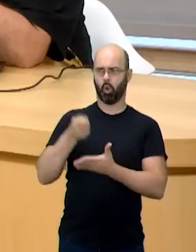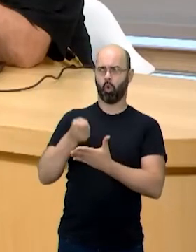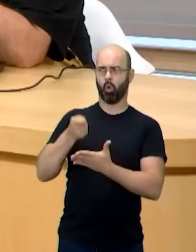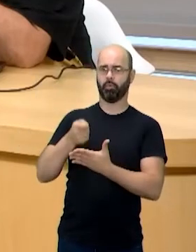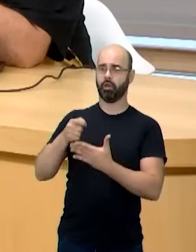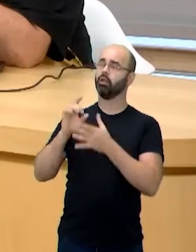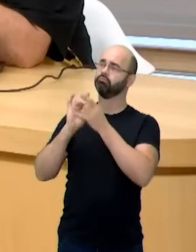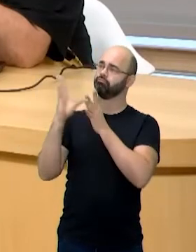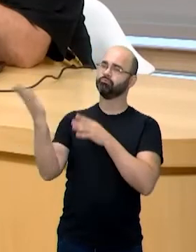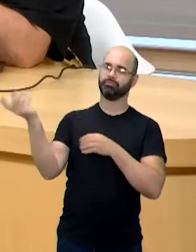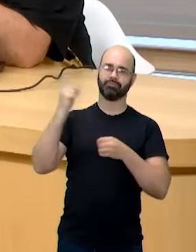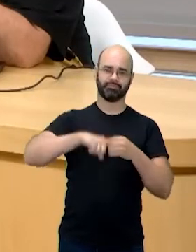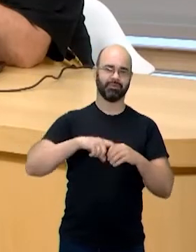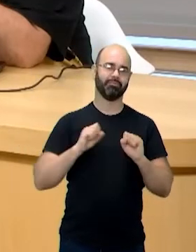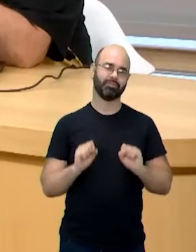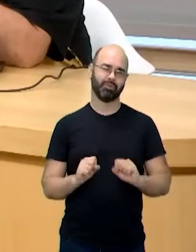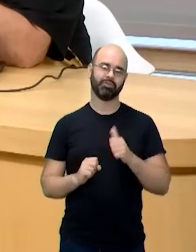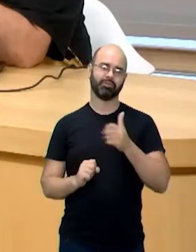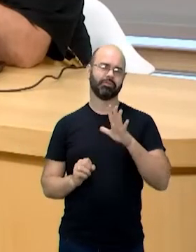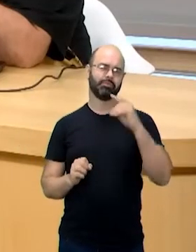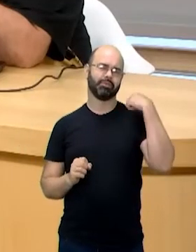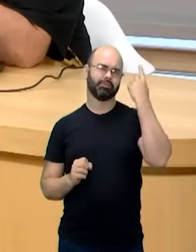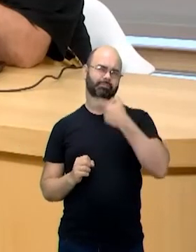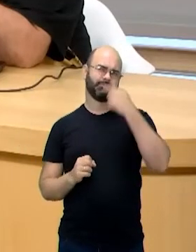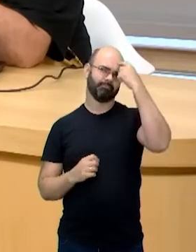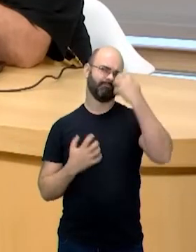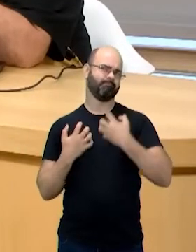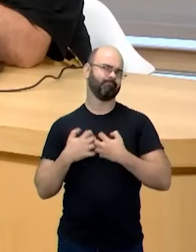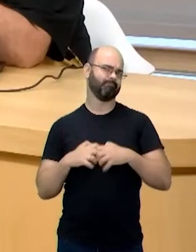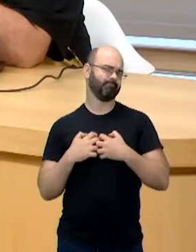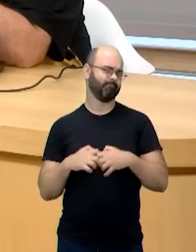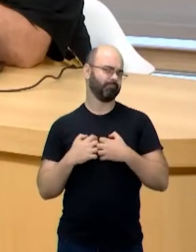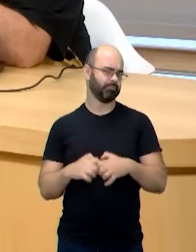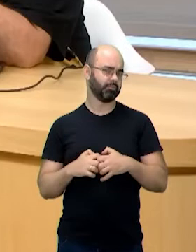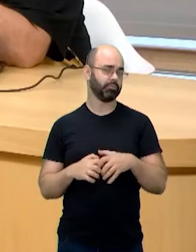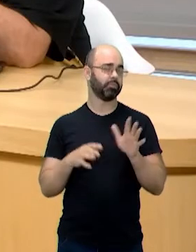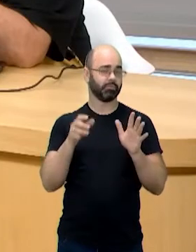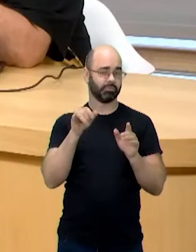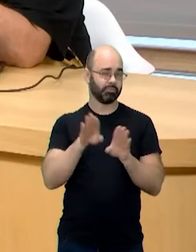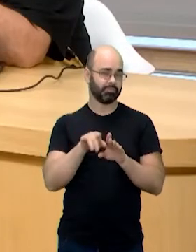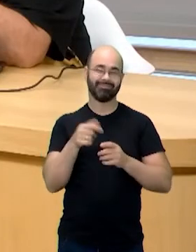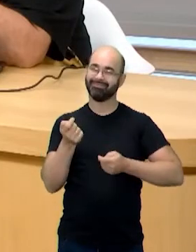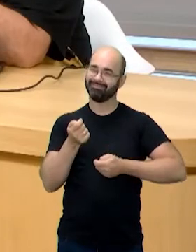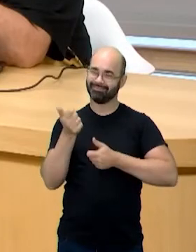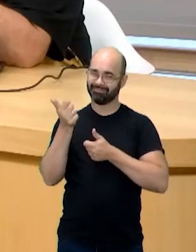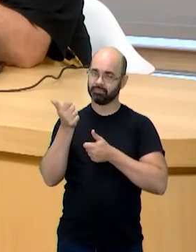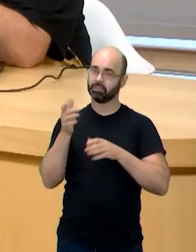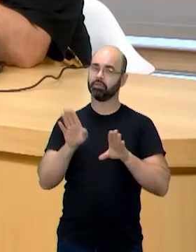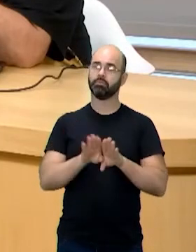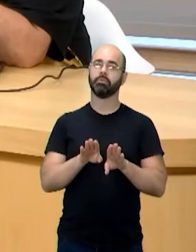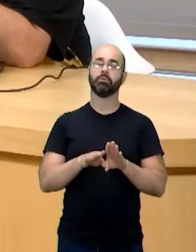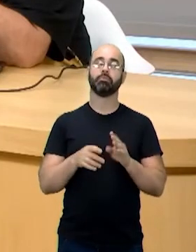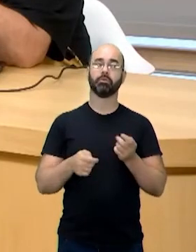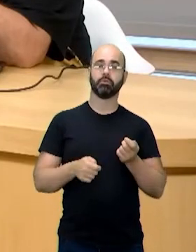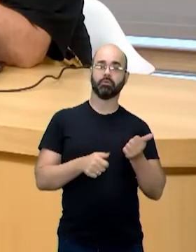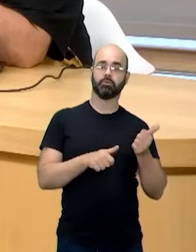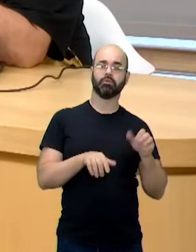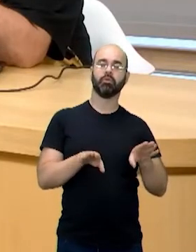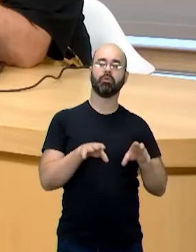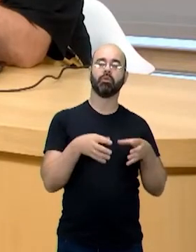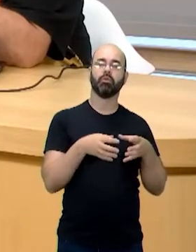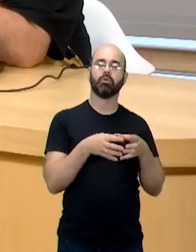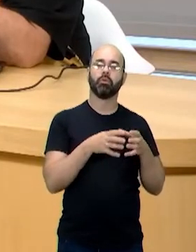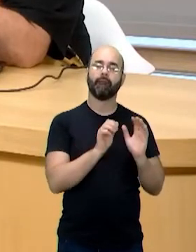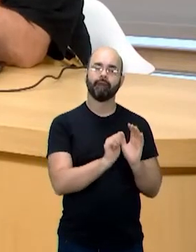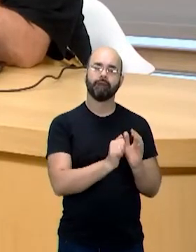pode voltar. Só que tem uma questão aqui que a gente vai trazer à tona. Se perdoava também o que foi feito no porão.